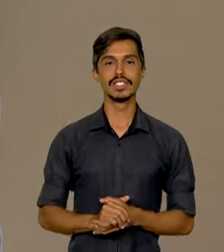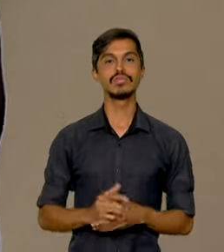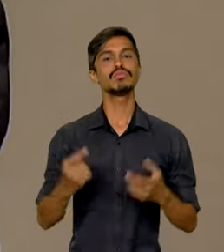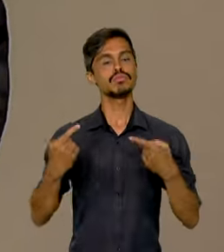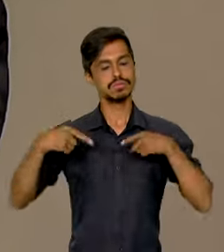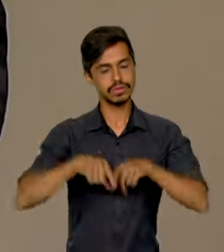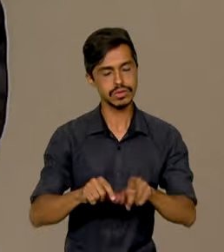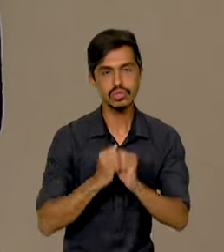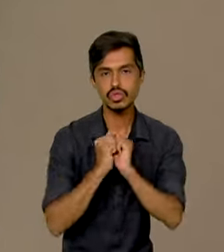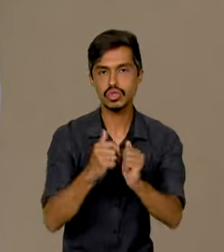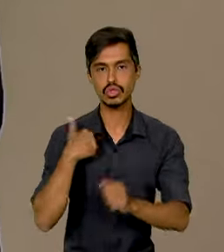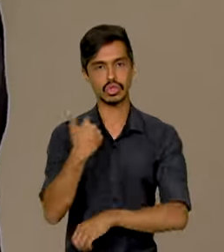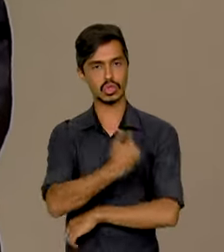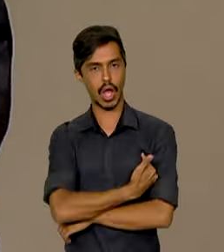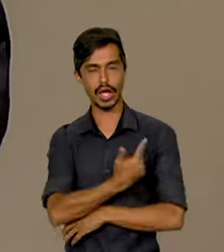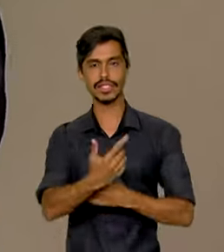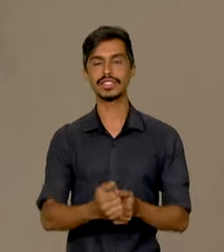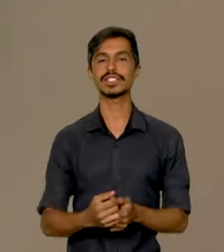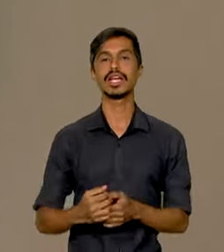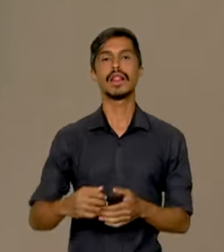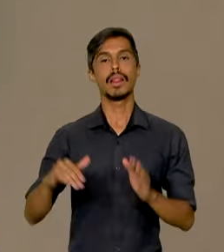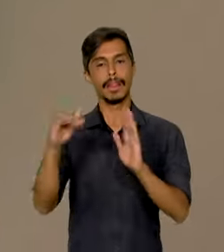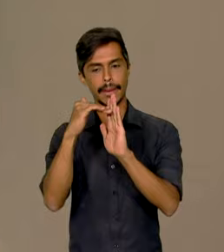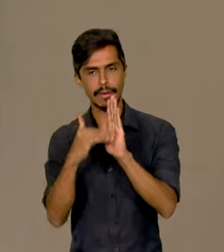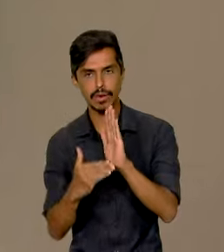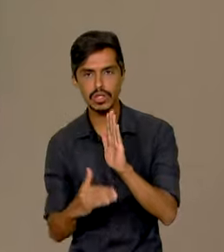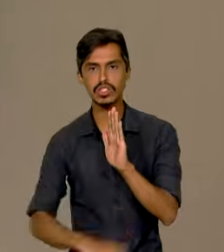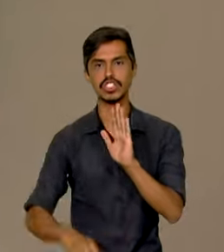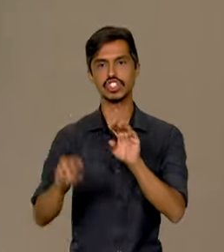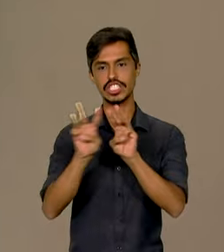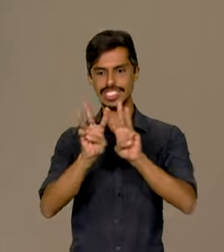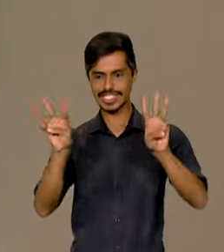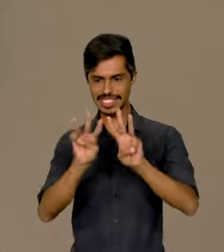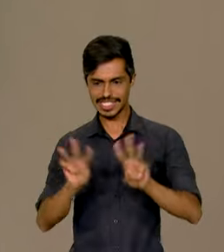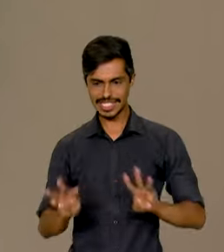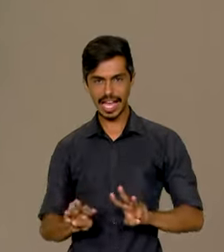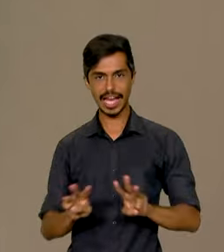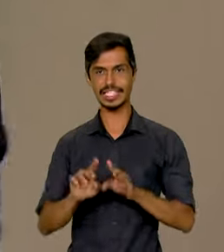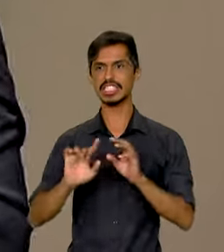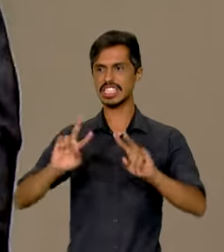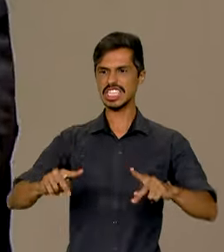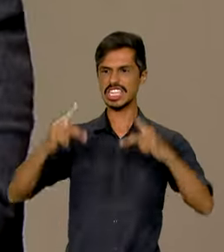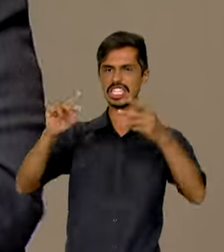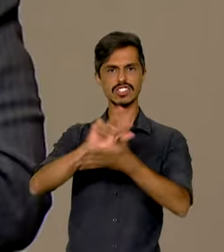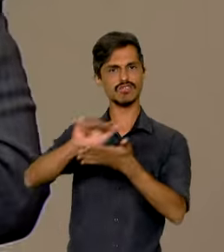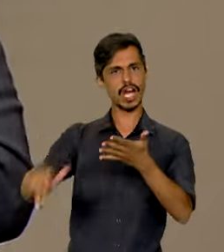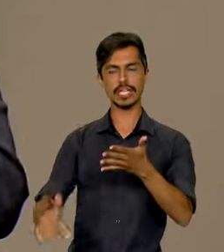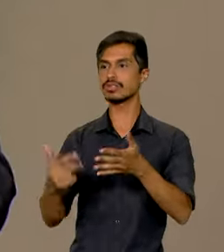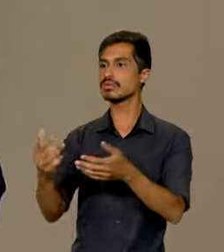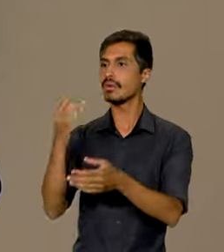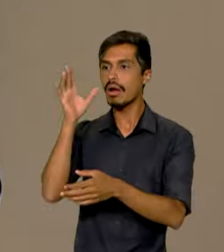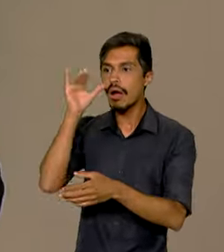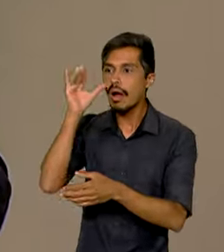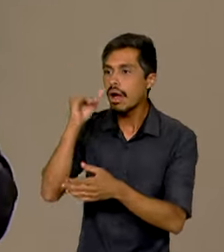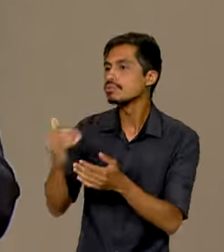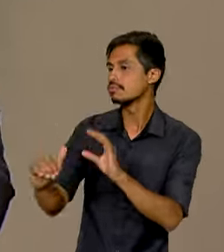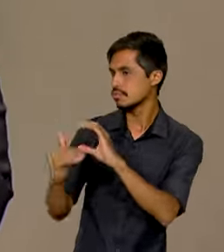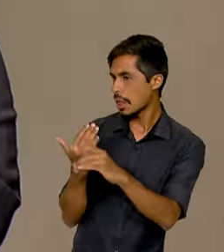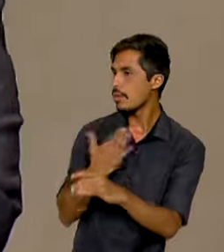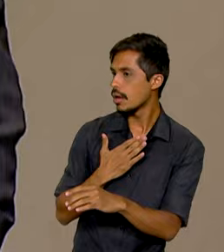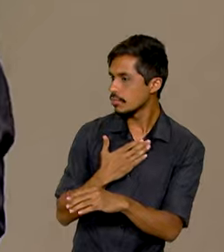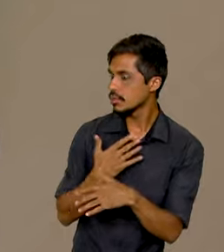com a gente, mande esse catálogo dos sites aí, eu fiquei muito curioso dos sites, dos links, etc. Eu diria até que eu